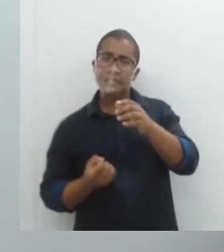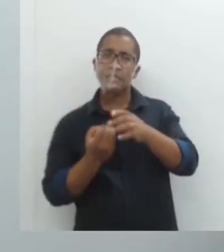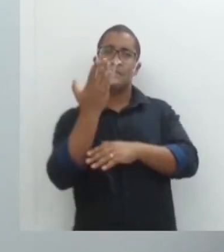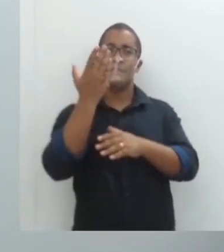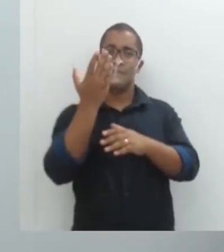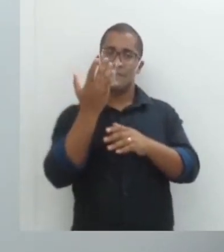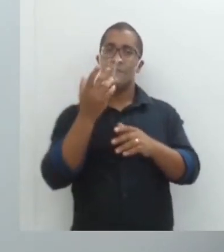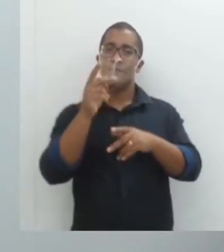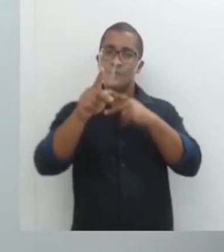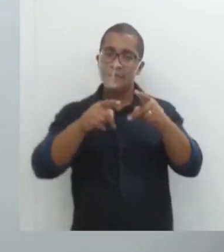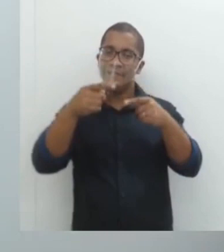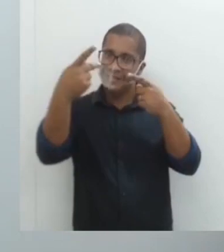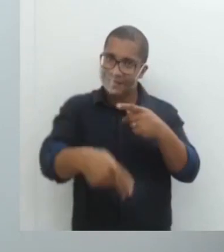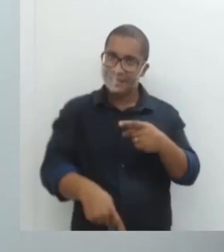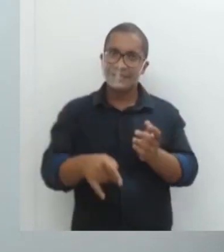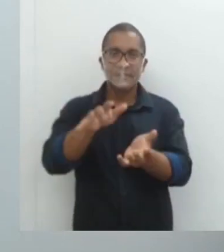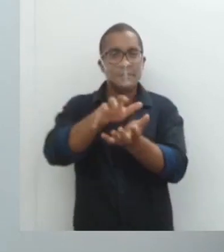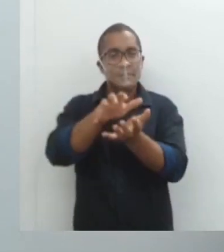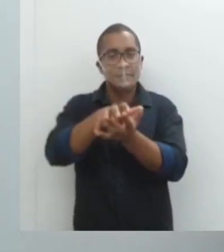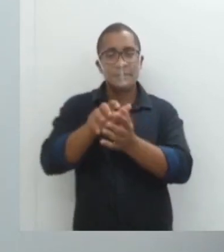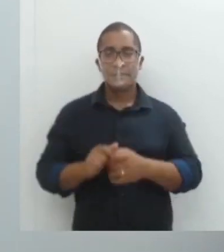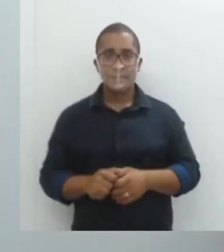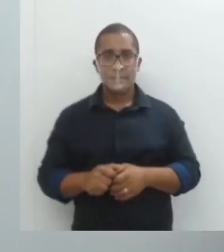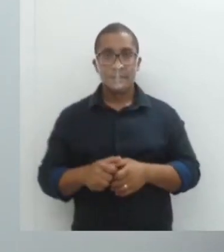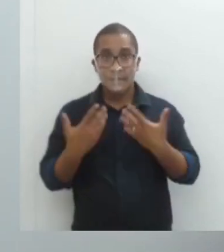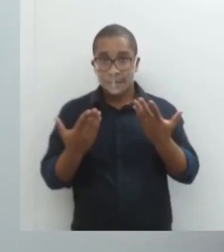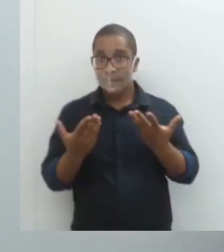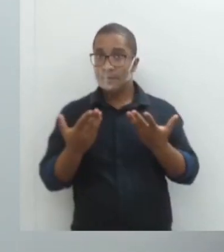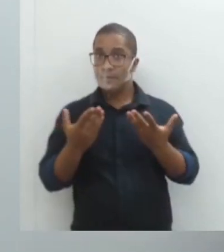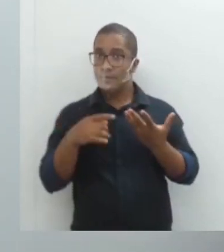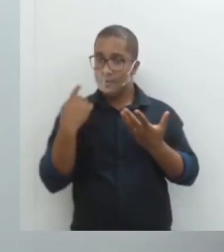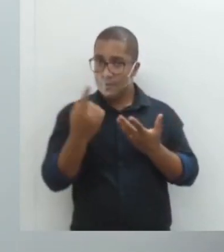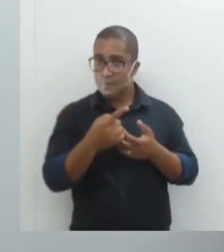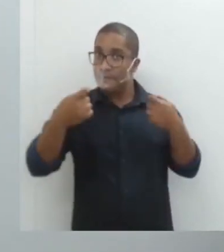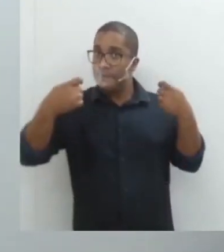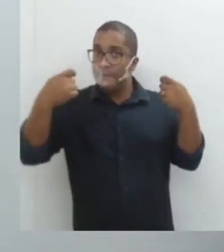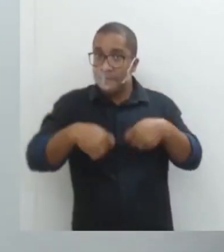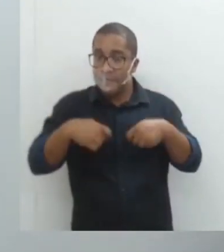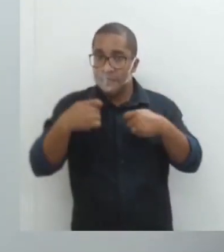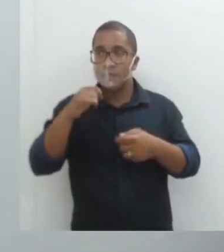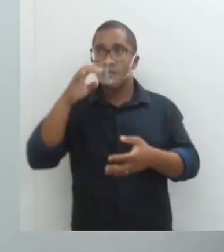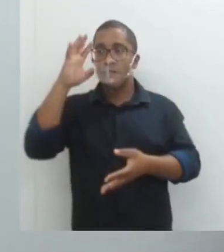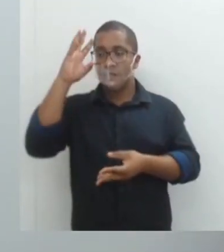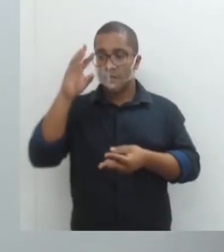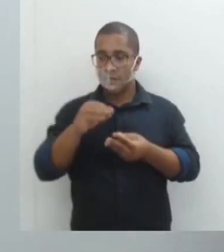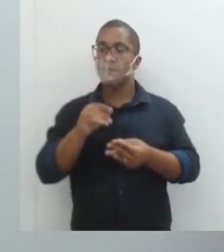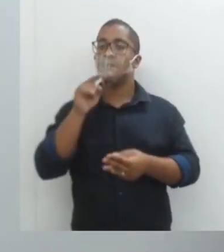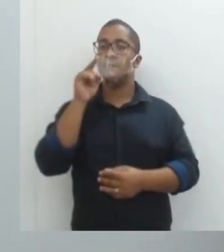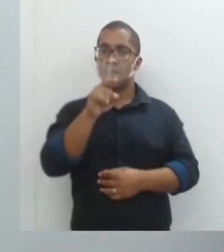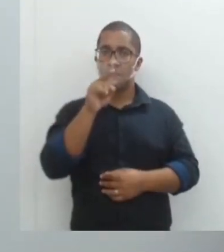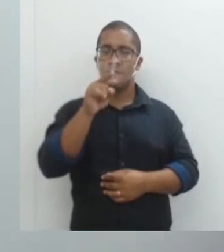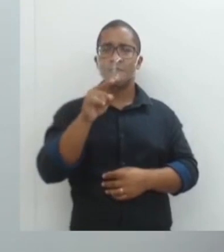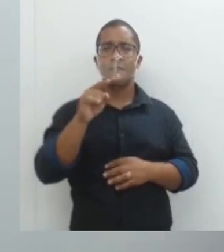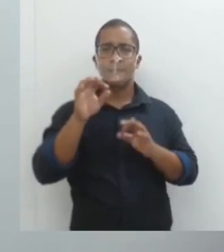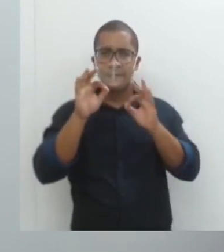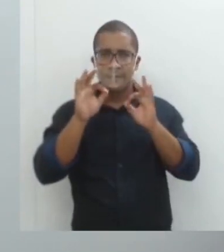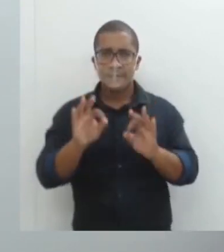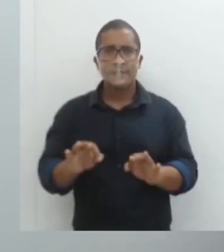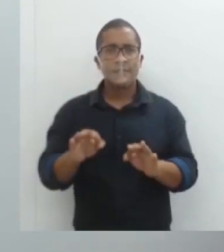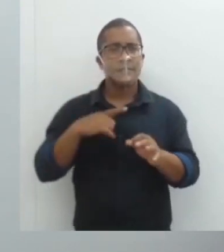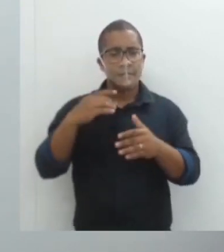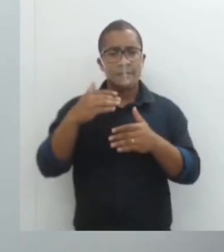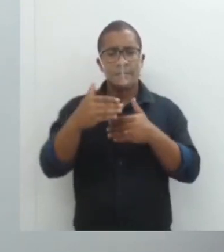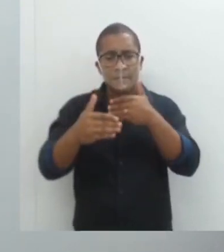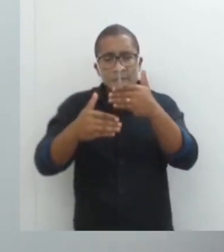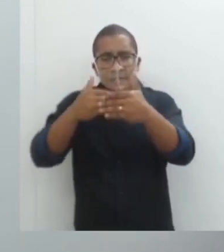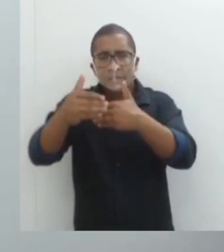povo pernambucano, tá bom? Então a gente precisa conhecer, sem dúvida, ainda mais esses